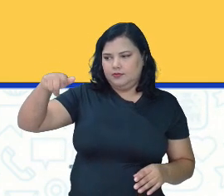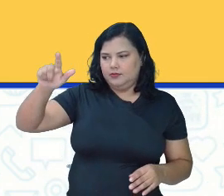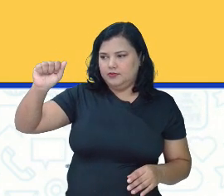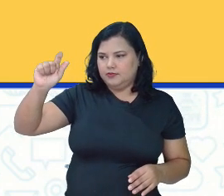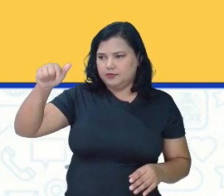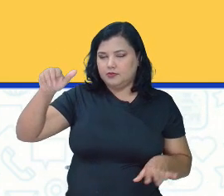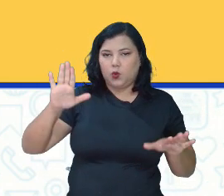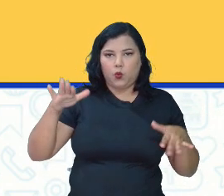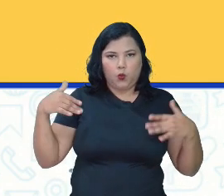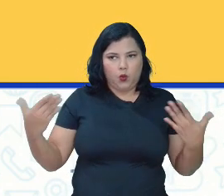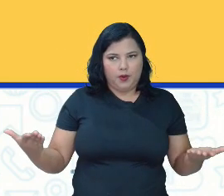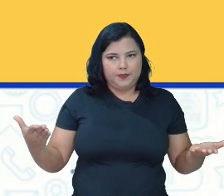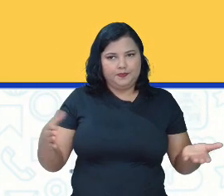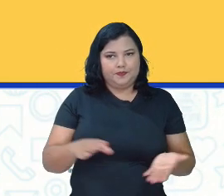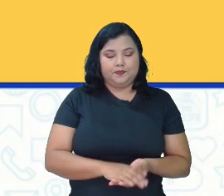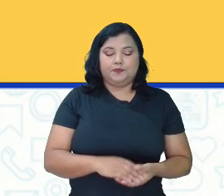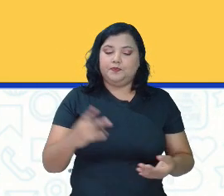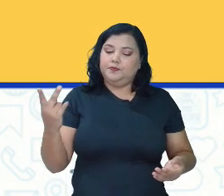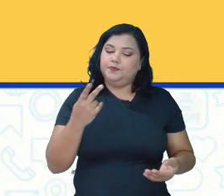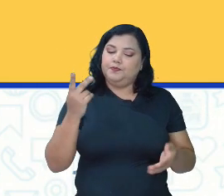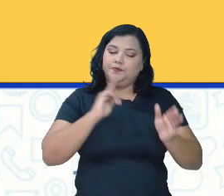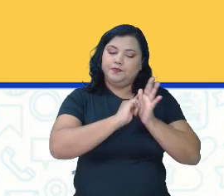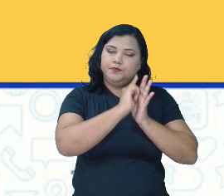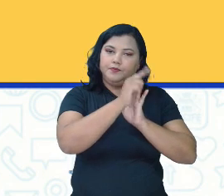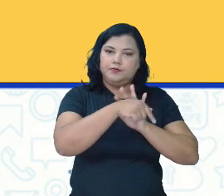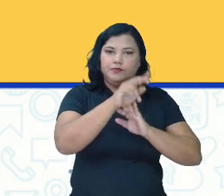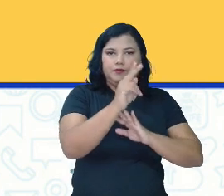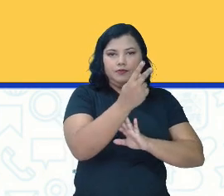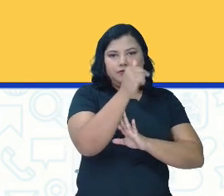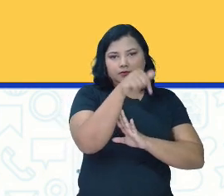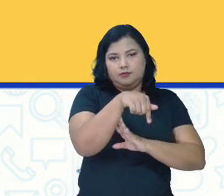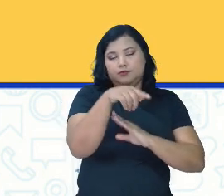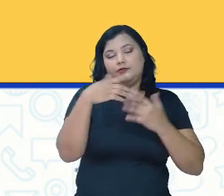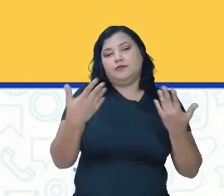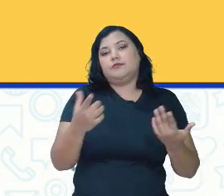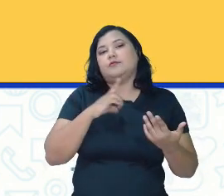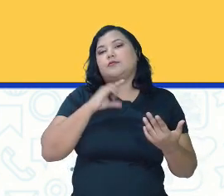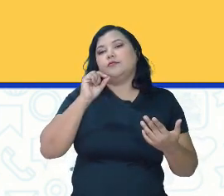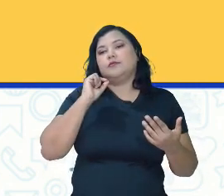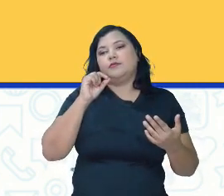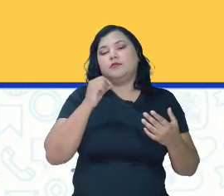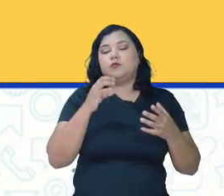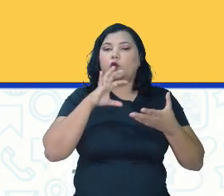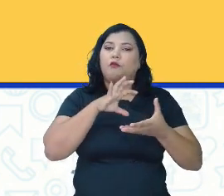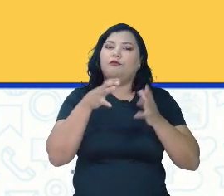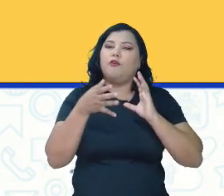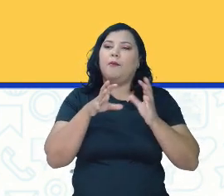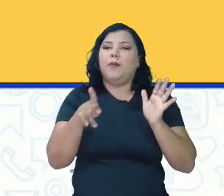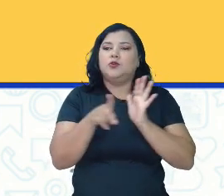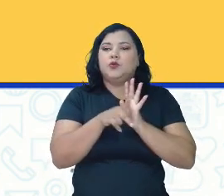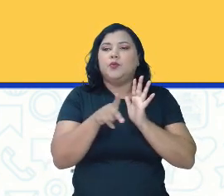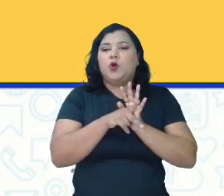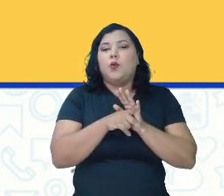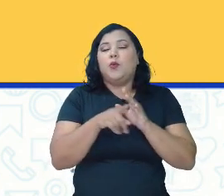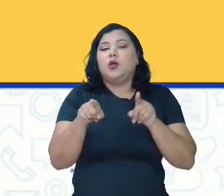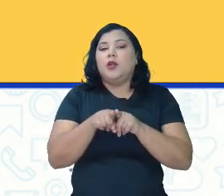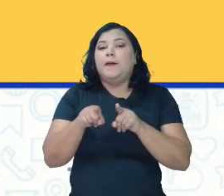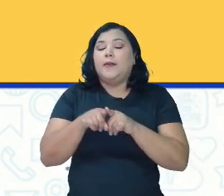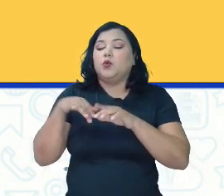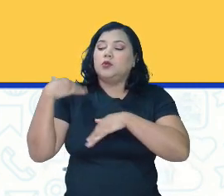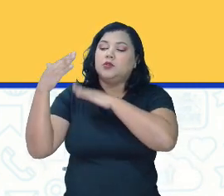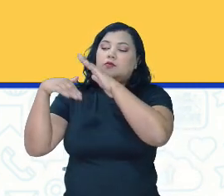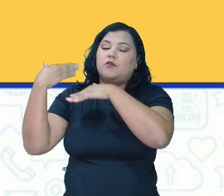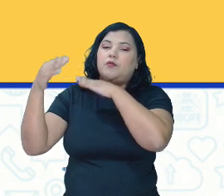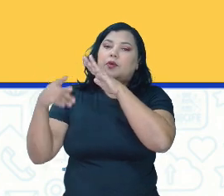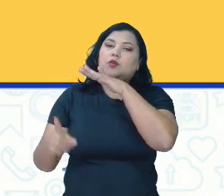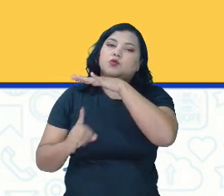As diferenças entre os dois gêneros de HQs vão dos formatos até o desenvolvimento